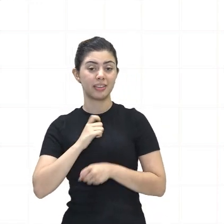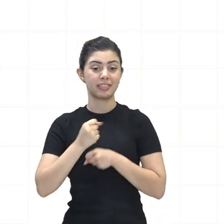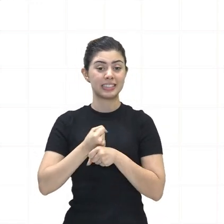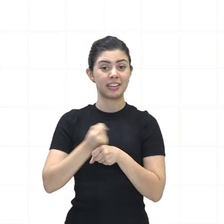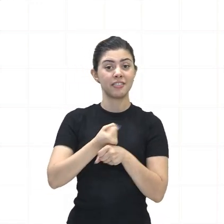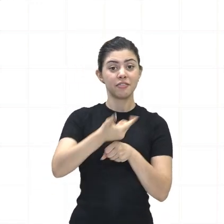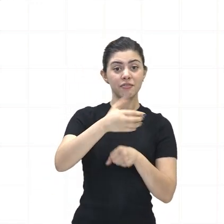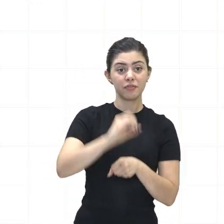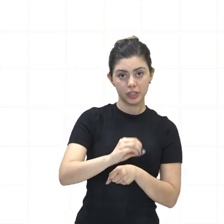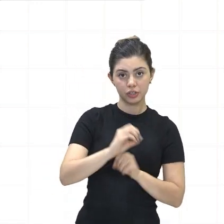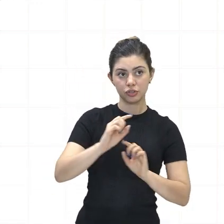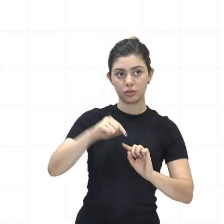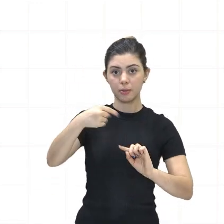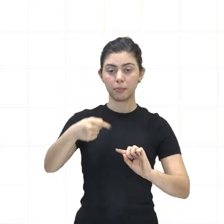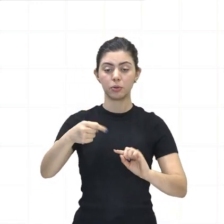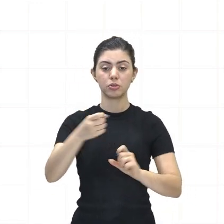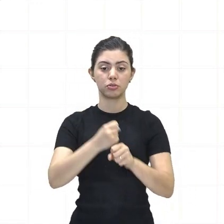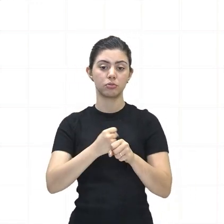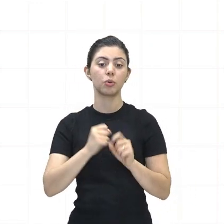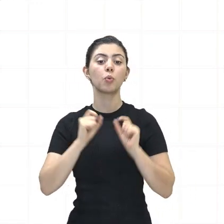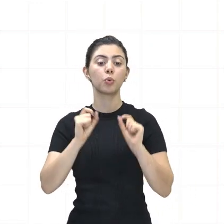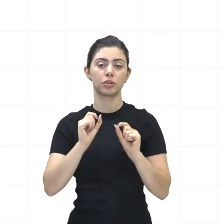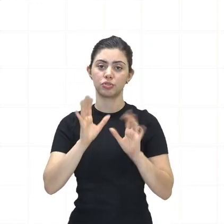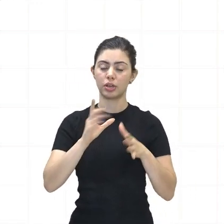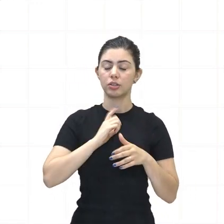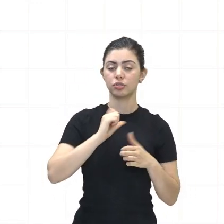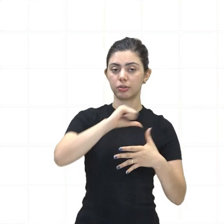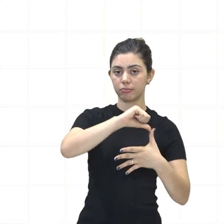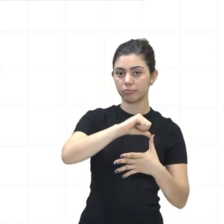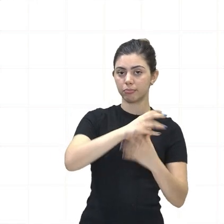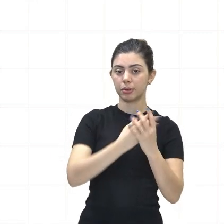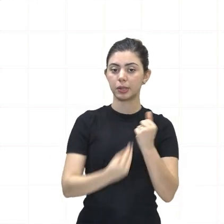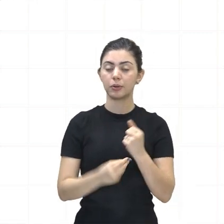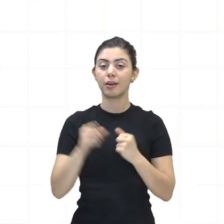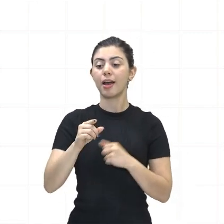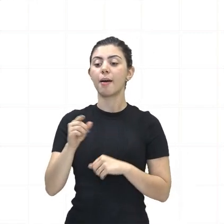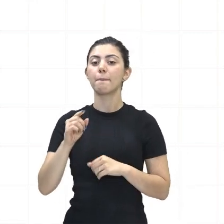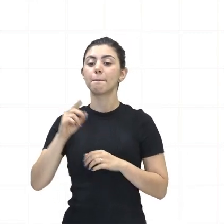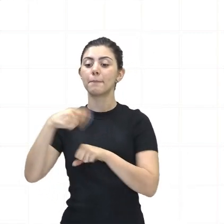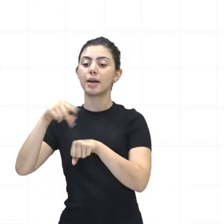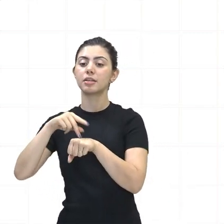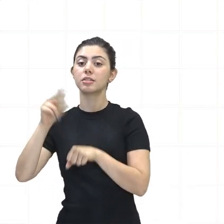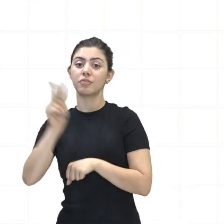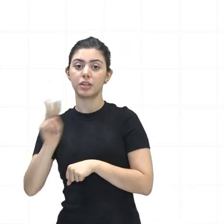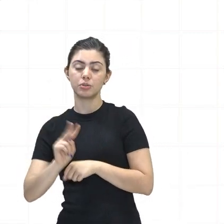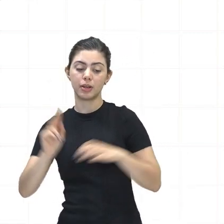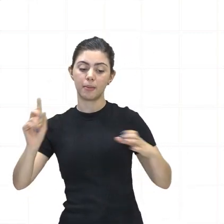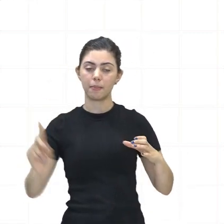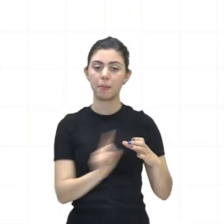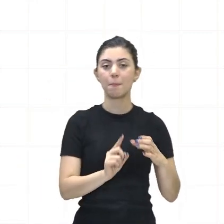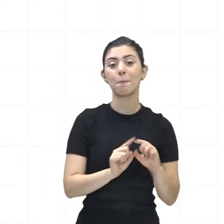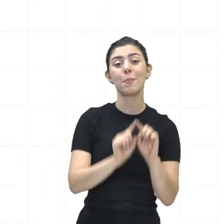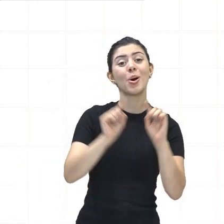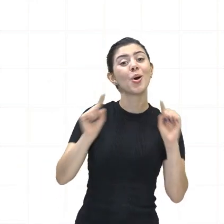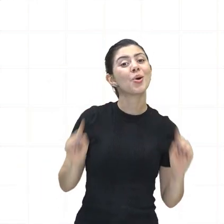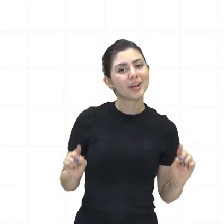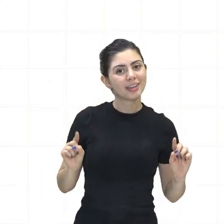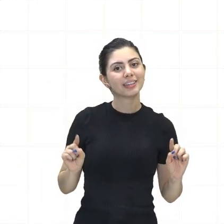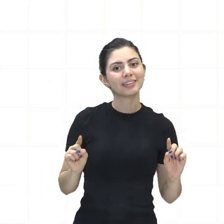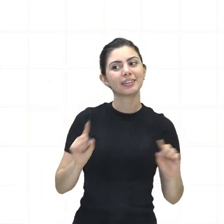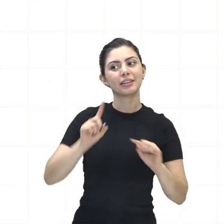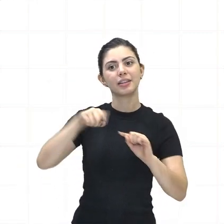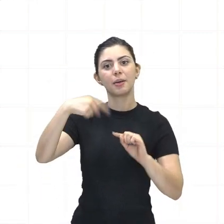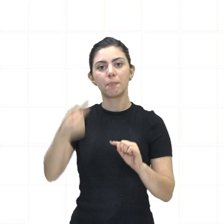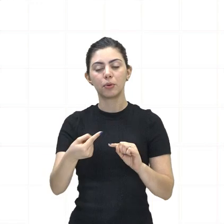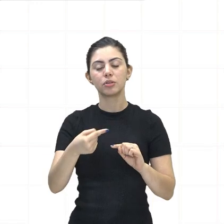né? Que o Mercosul existiu, a Venezuela entrou. Né? E aí, só que o que aconteceu? Ela foi suspensa